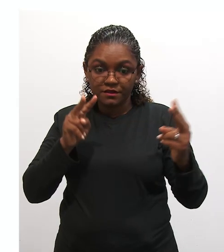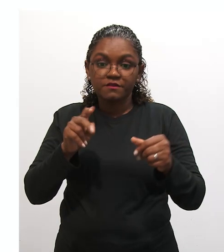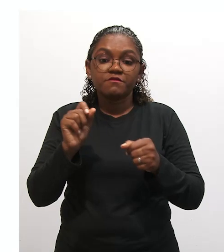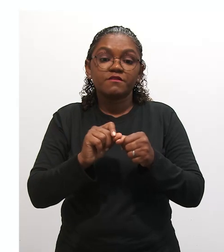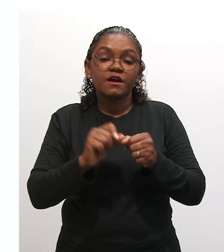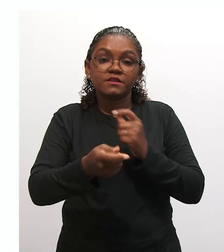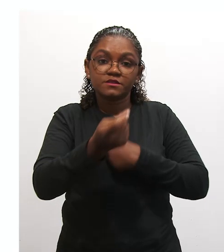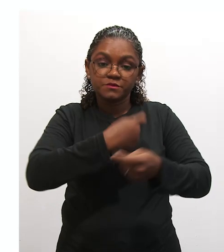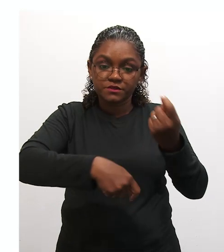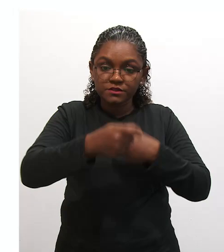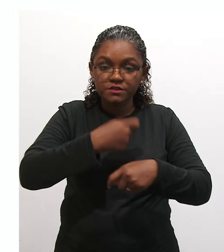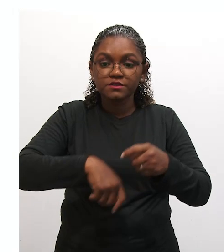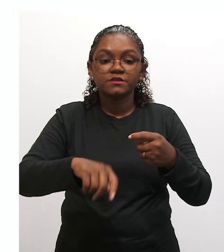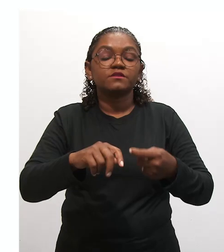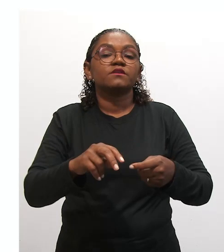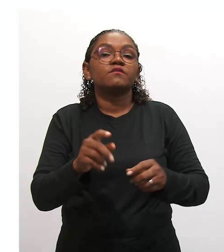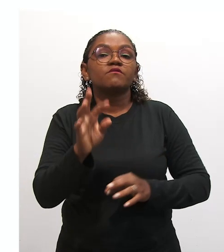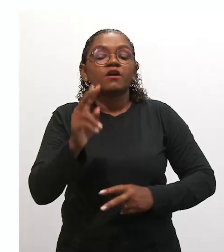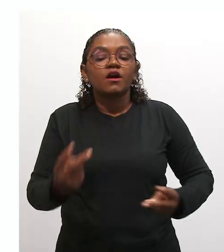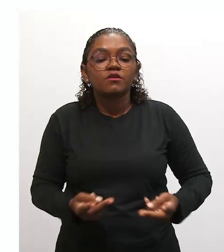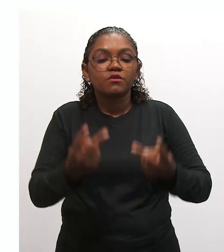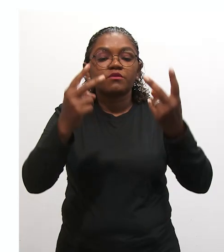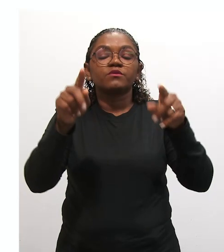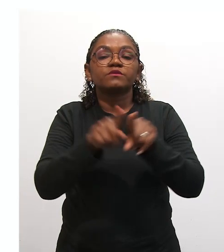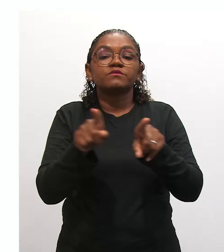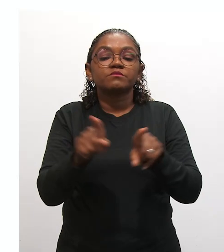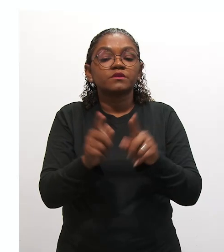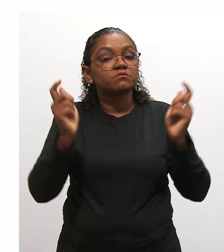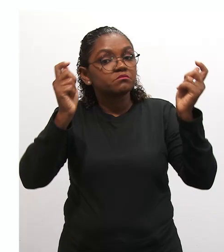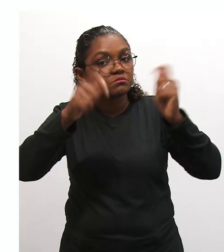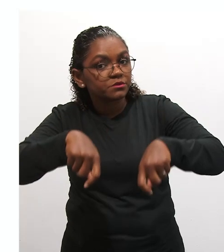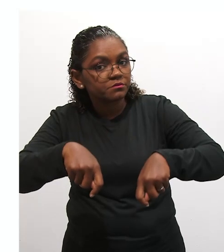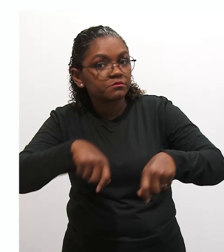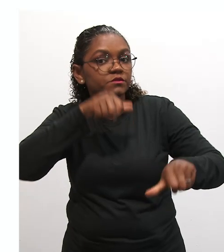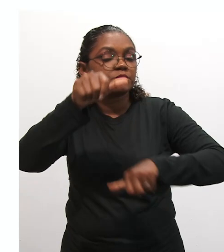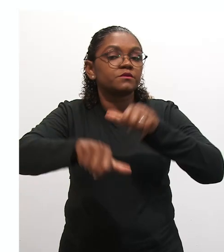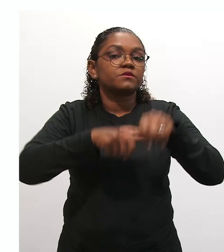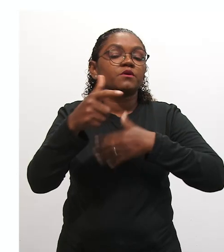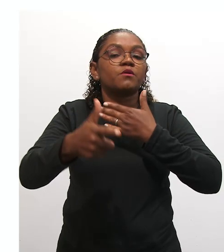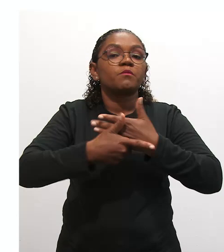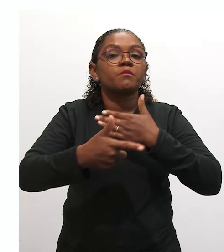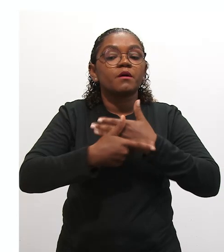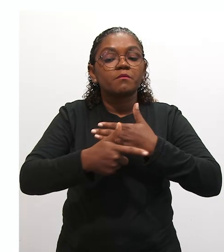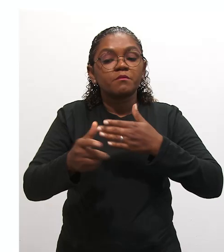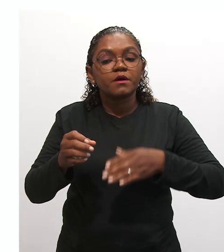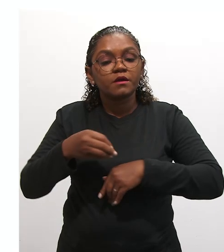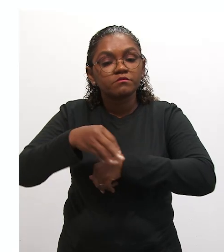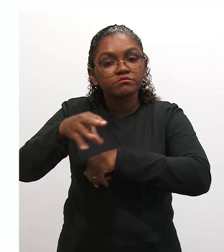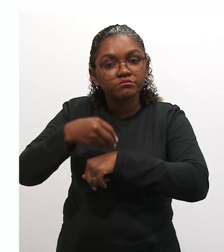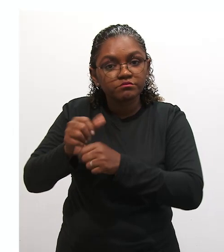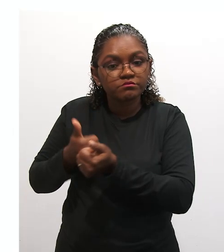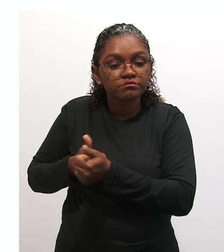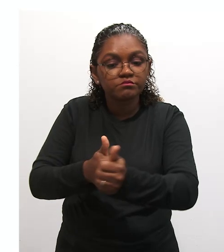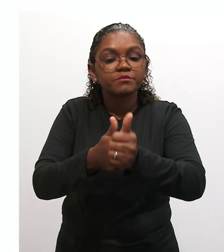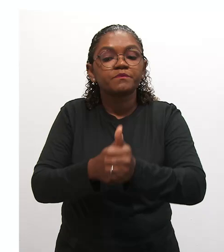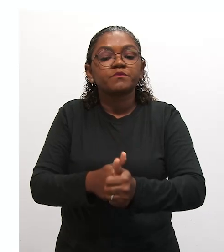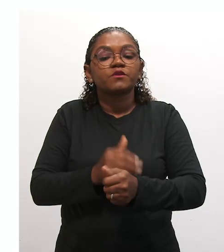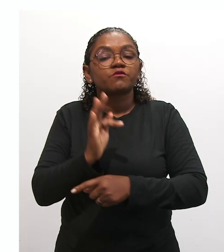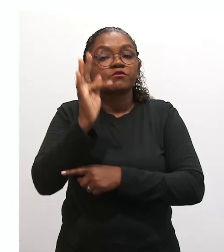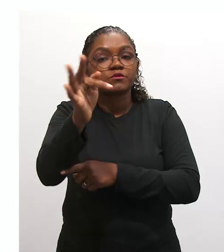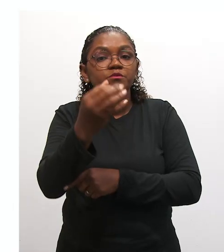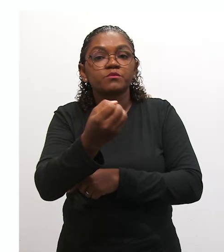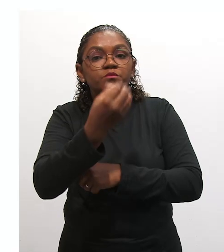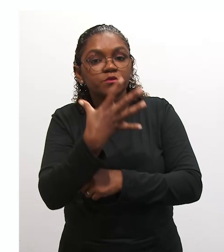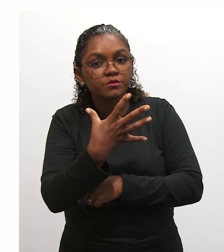administra significados, valores e possibilidade de transformações. Seu papel é conduzir a instituição rumo